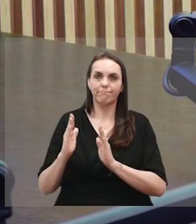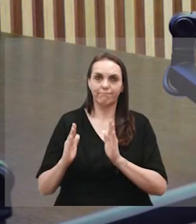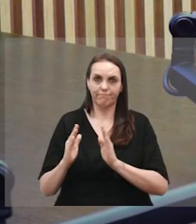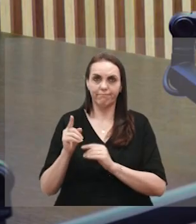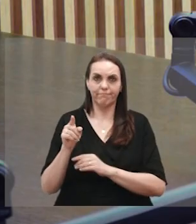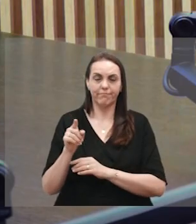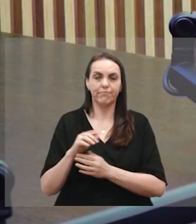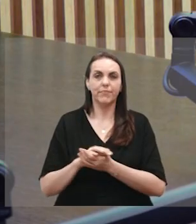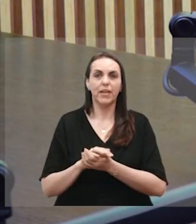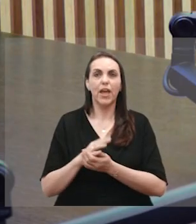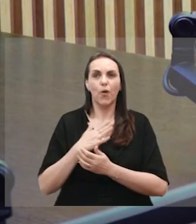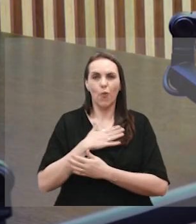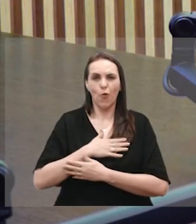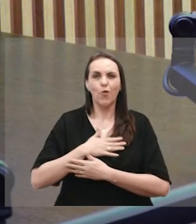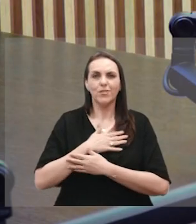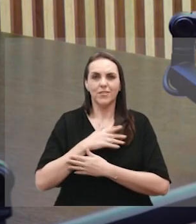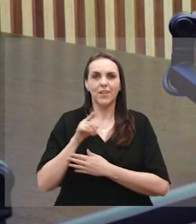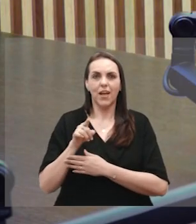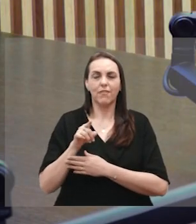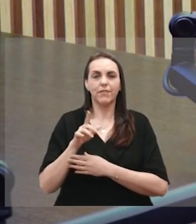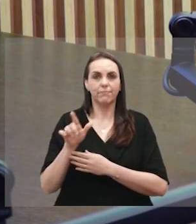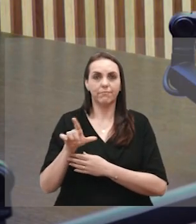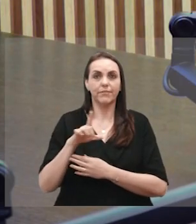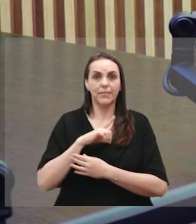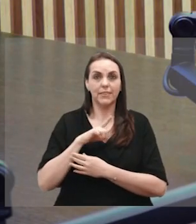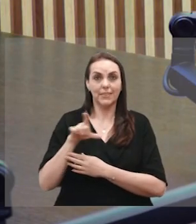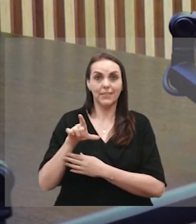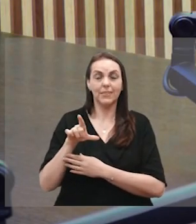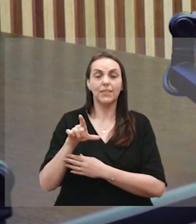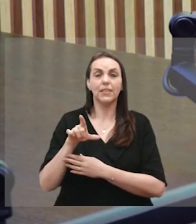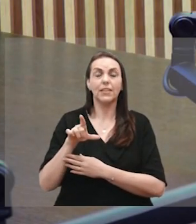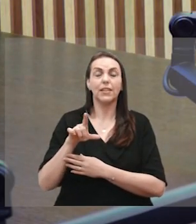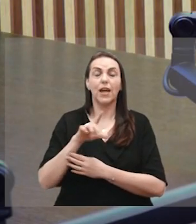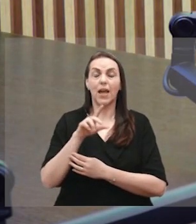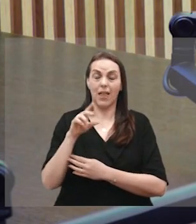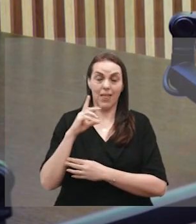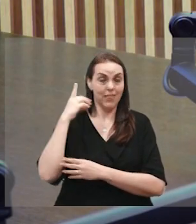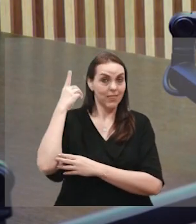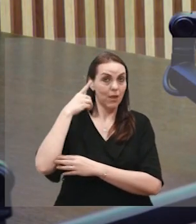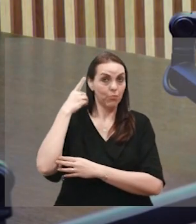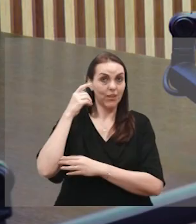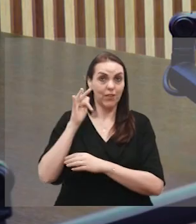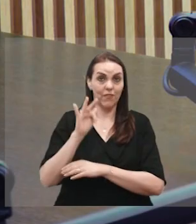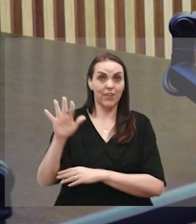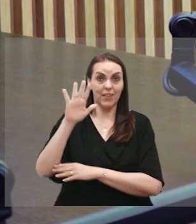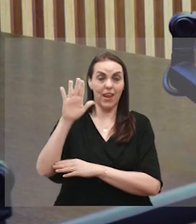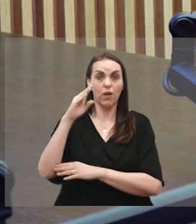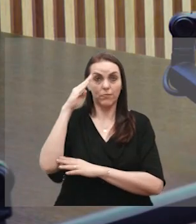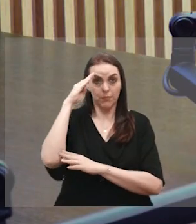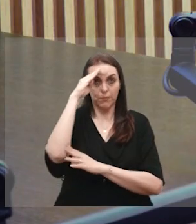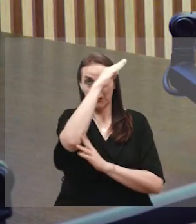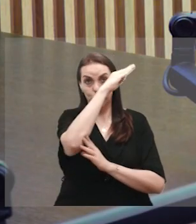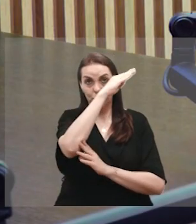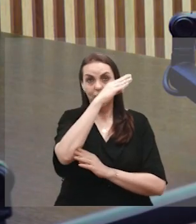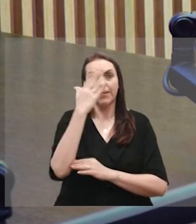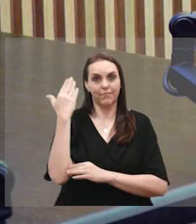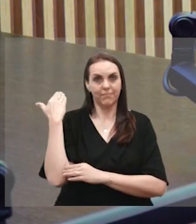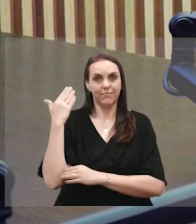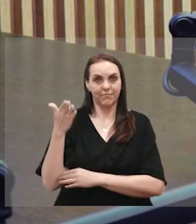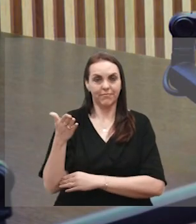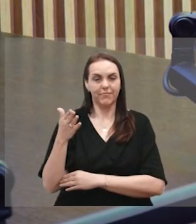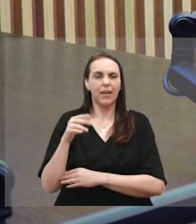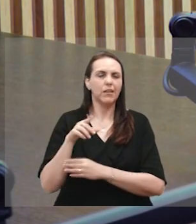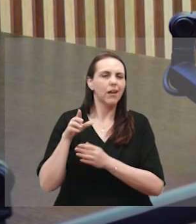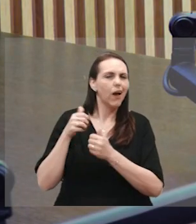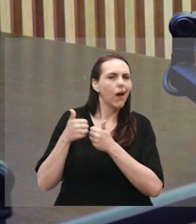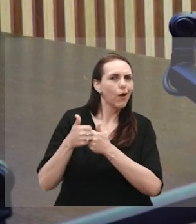eu gostava particularmente, na verdade eu vi que ele tinha alguma coisa diferente do deputado federal Jair Bolsonaro, e comecei a acompanhar algumas